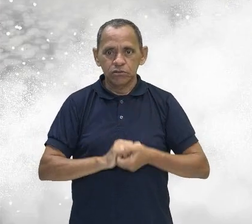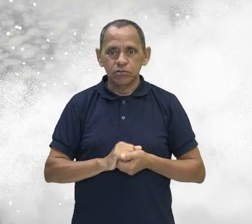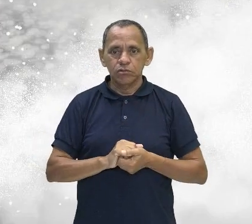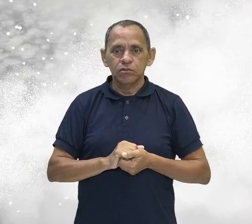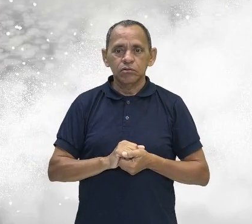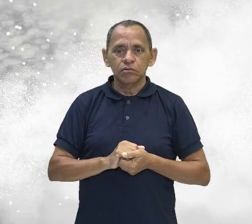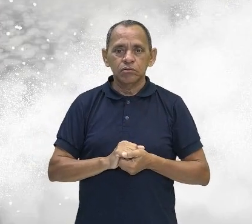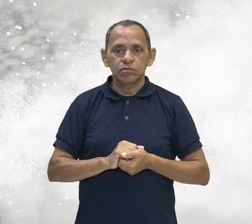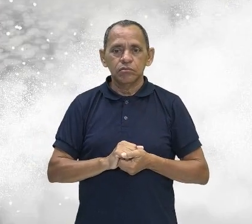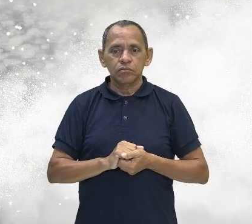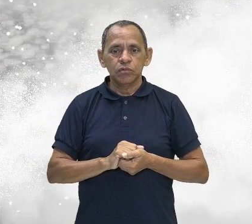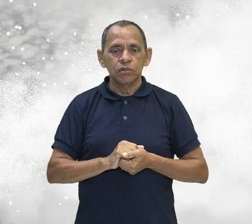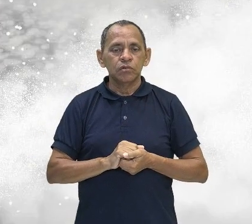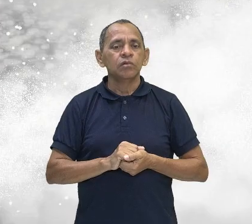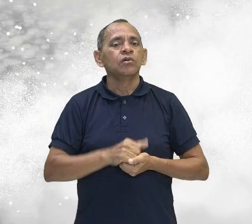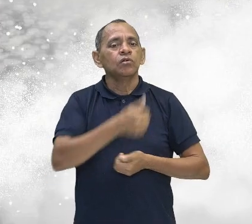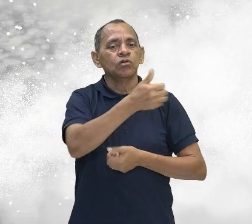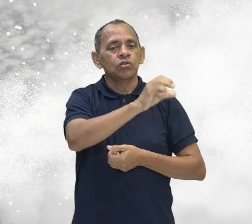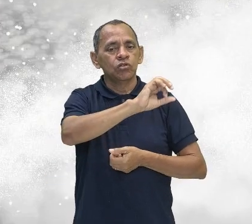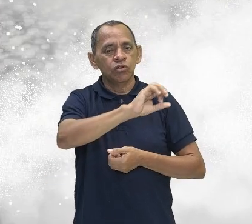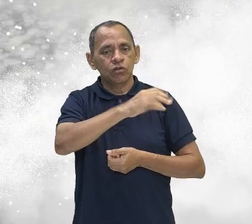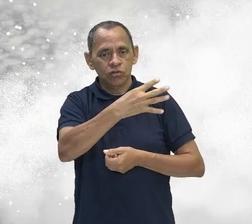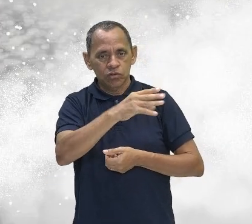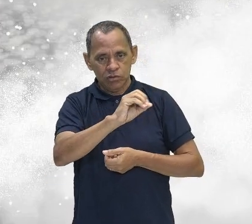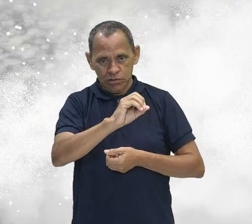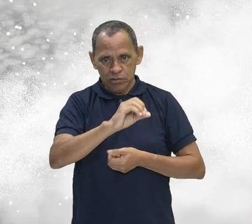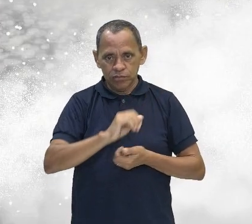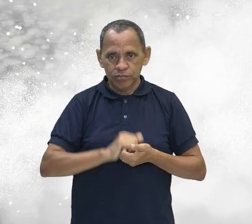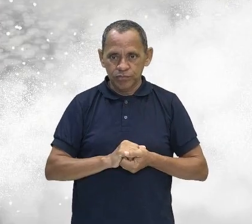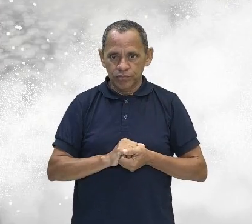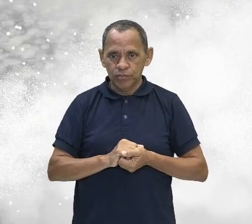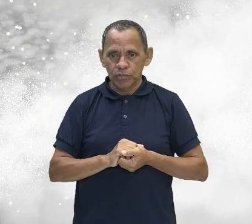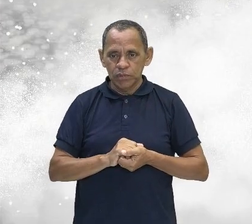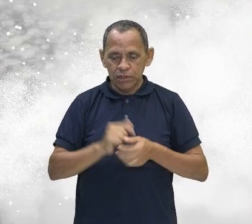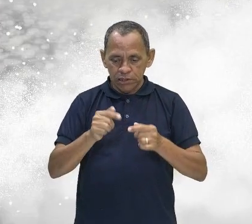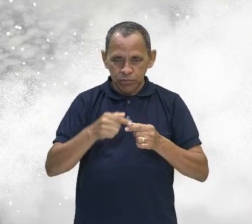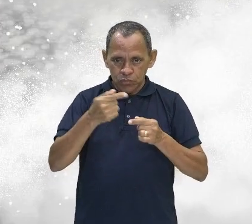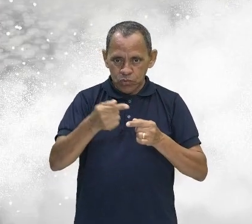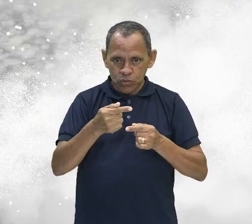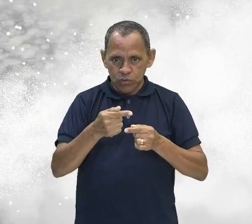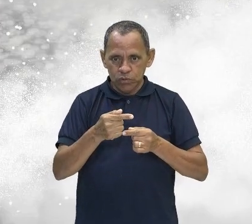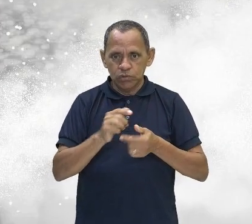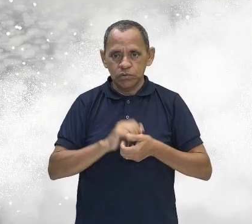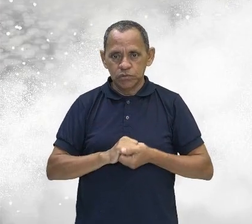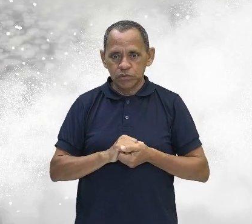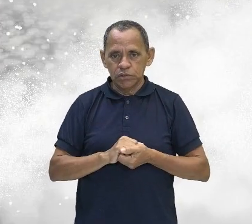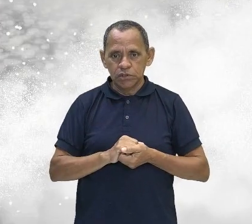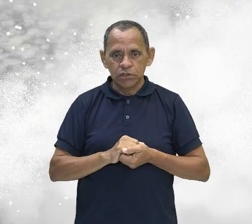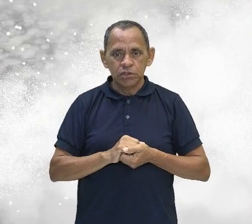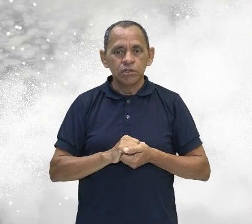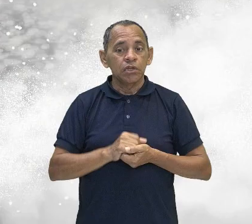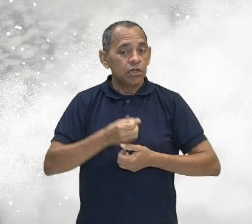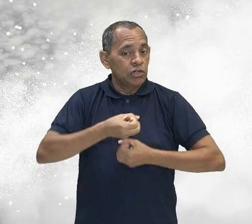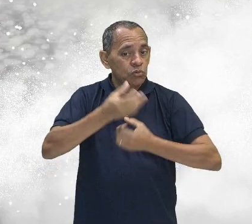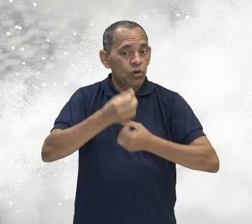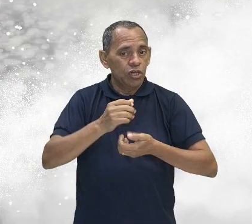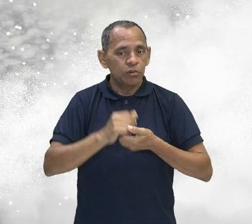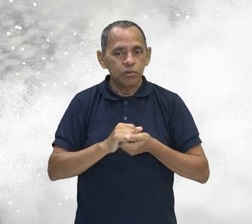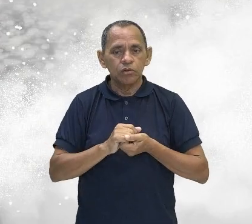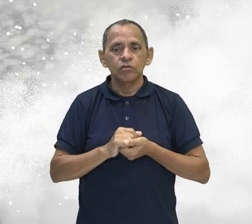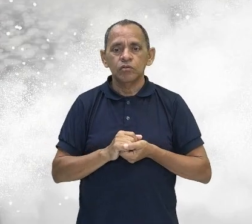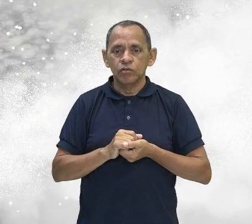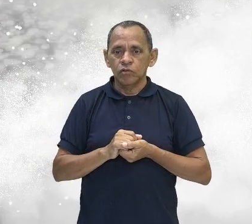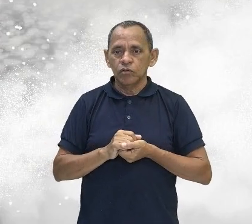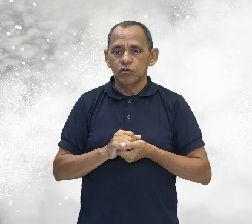nos anos, né, ali da década de 1940. Posteriormente, este poema foi musicado por um